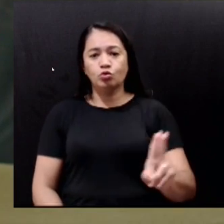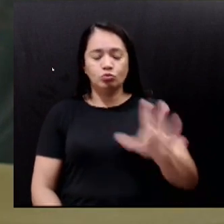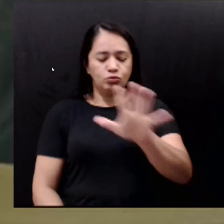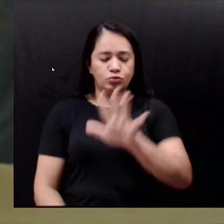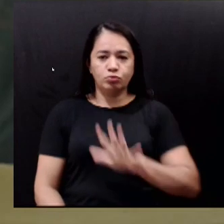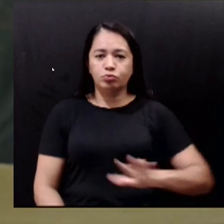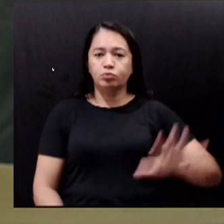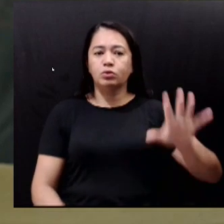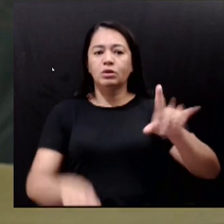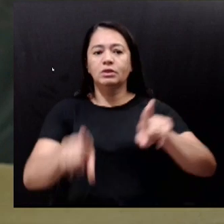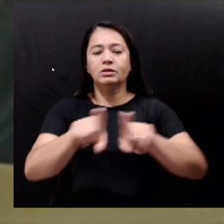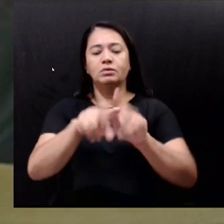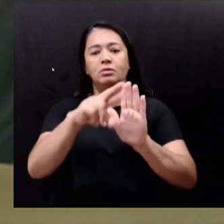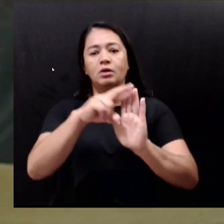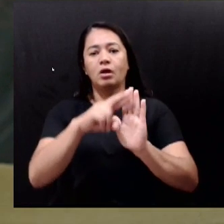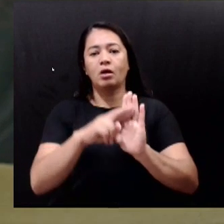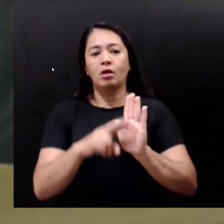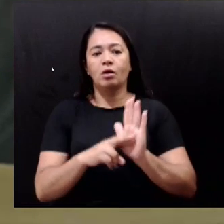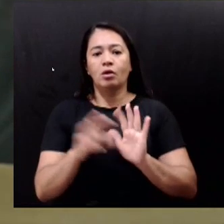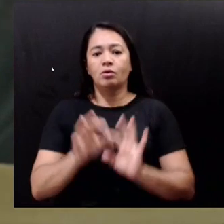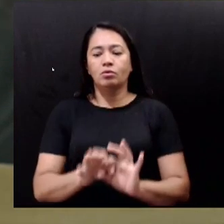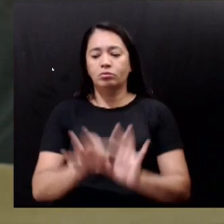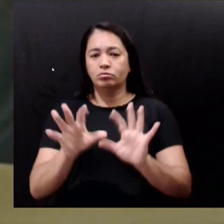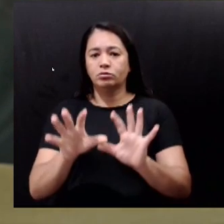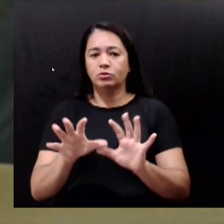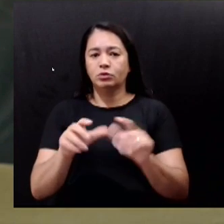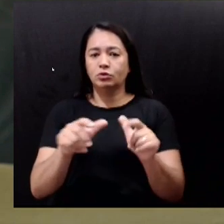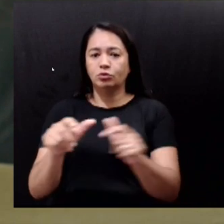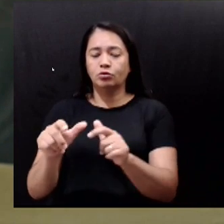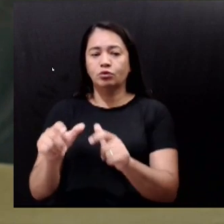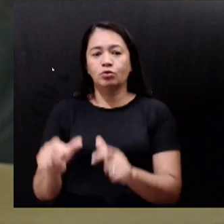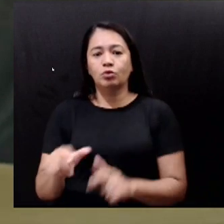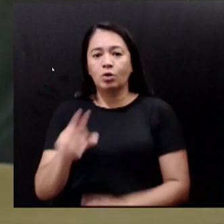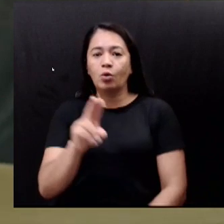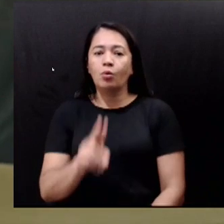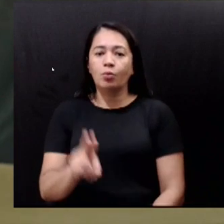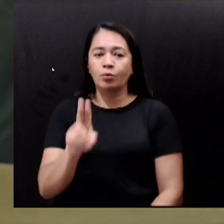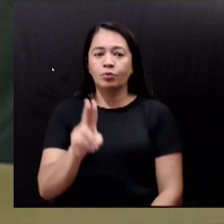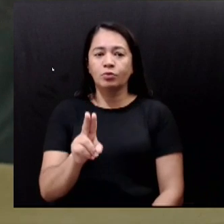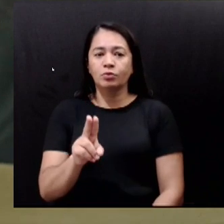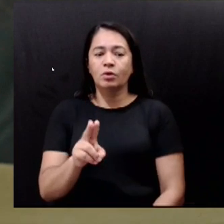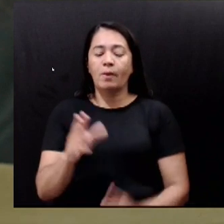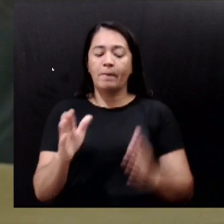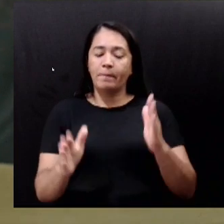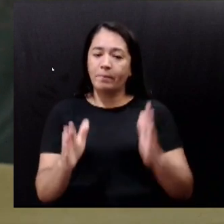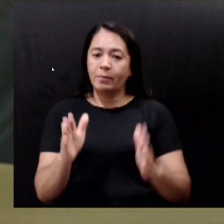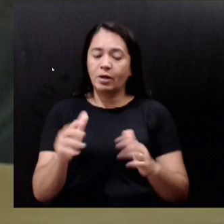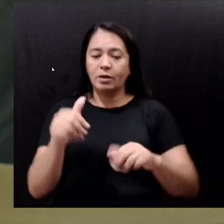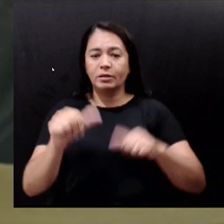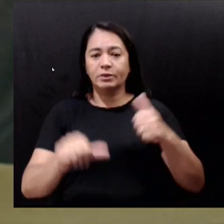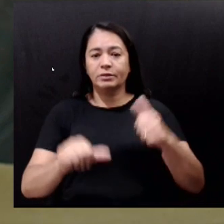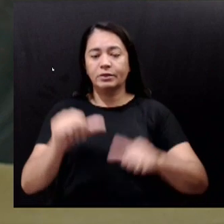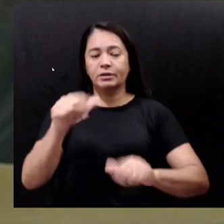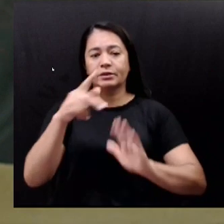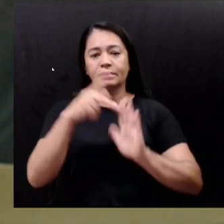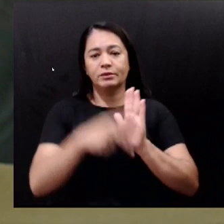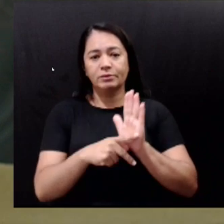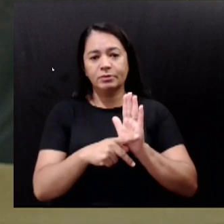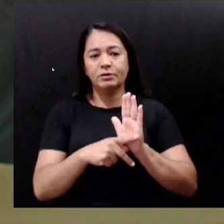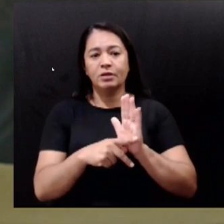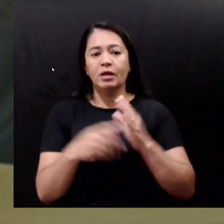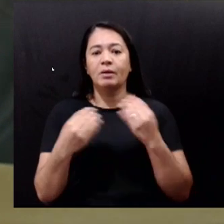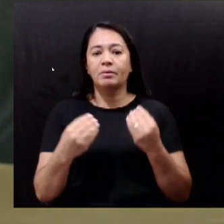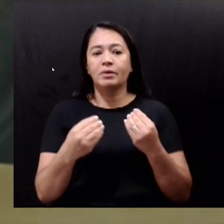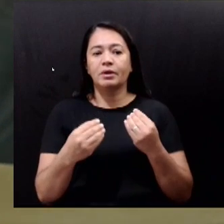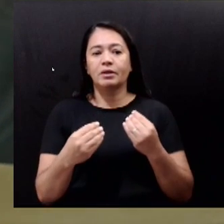para a concessão de termos de permissão de uso, prazos para análise dos projetos e critérios para caução e taxas.